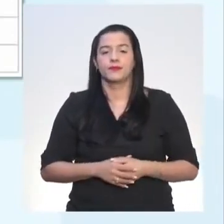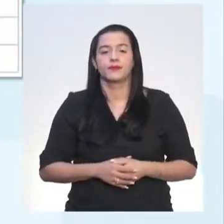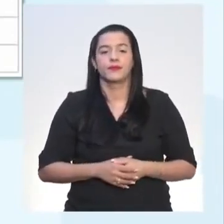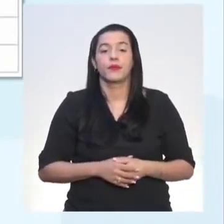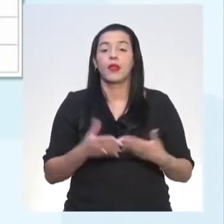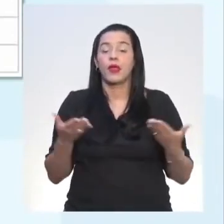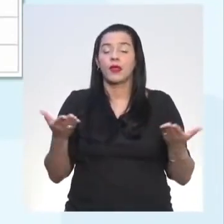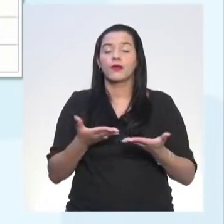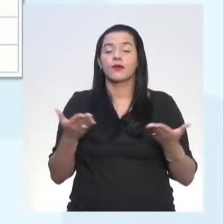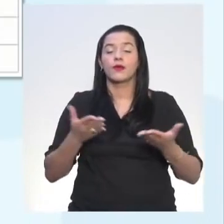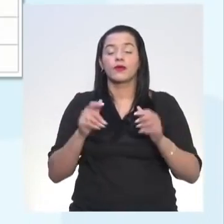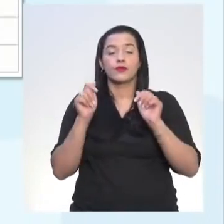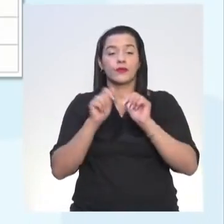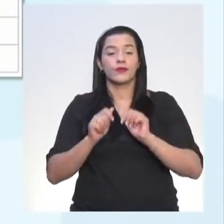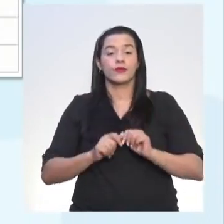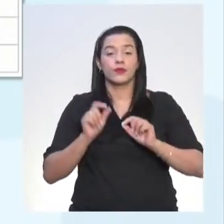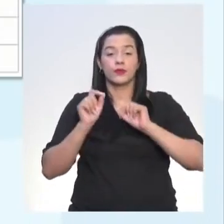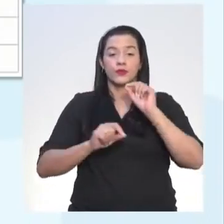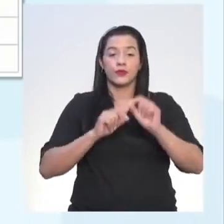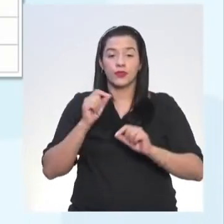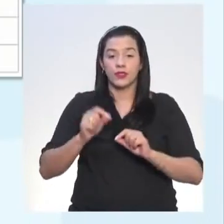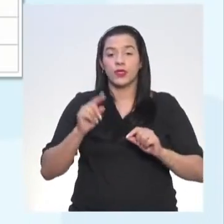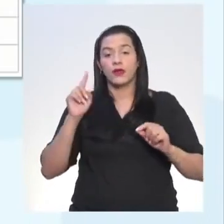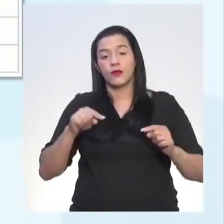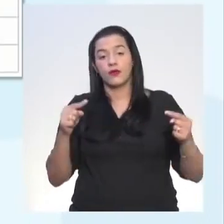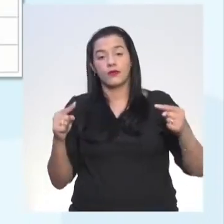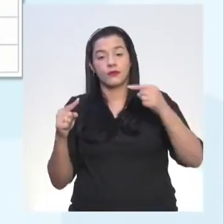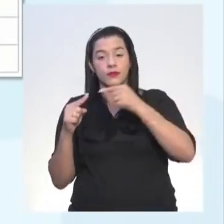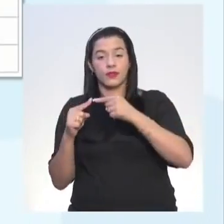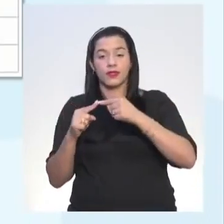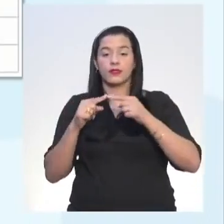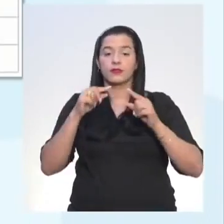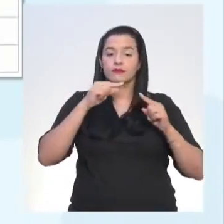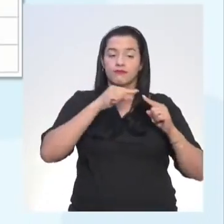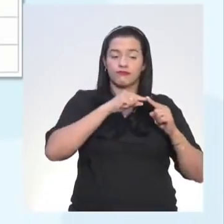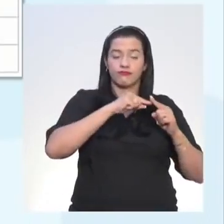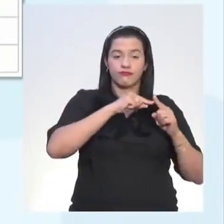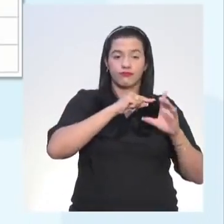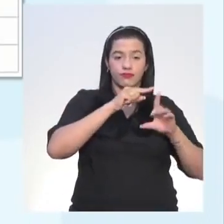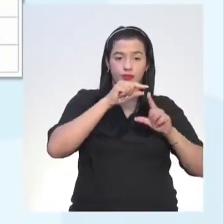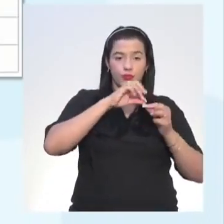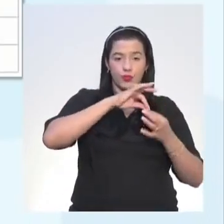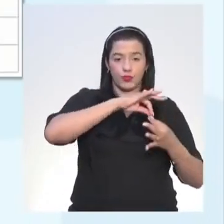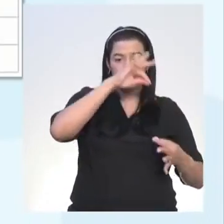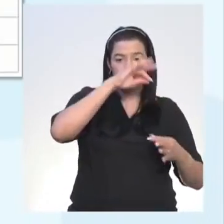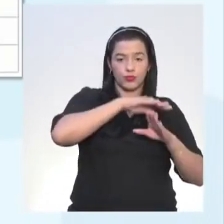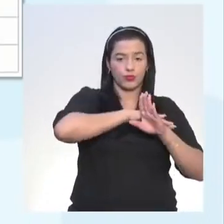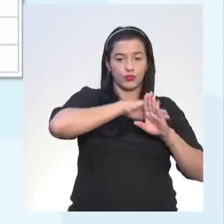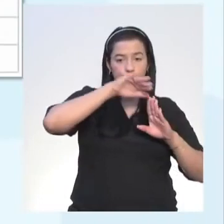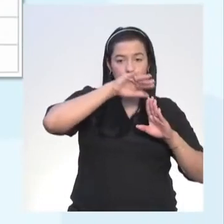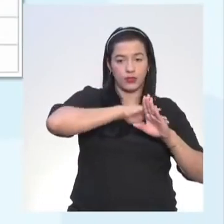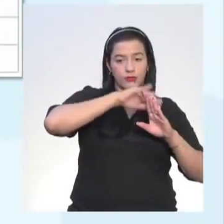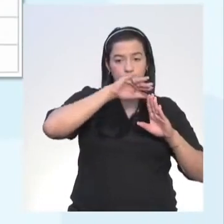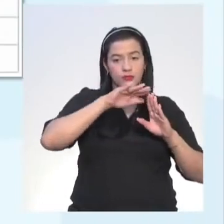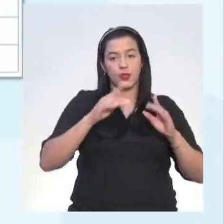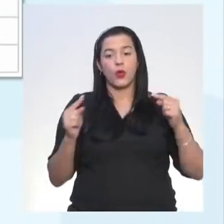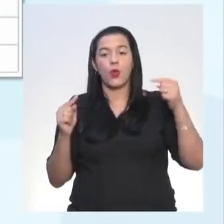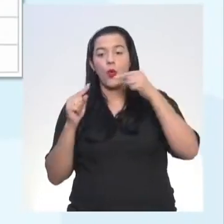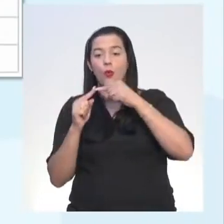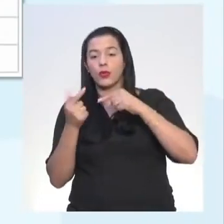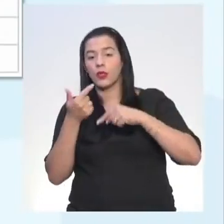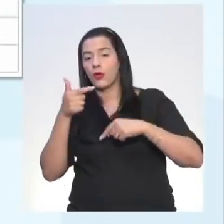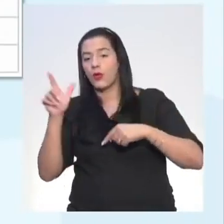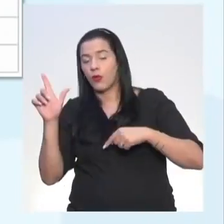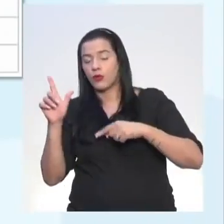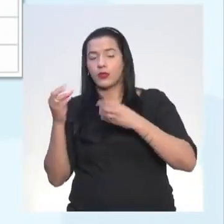gente vai determinar os lados que são correspondentes das duas figuras. Por exemplo, o lado BC, né? Que está aqui em